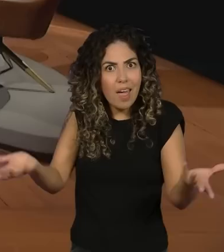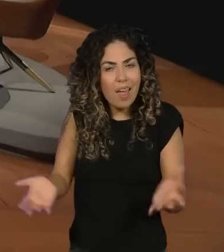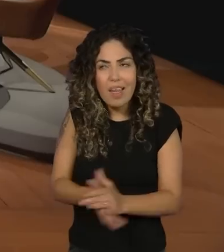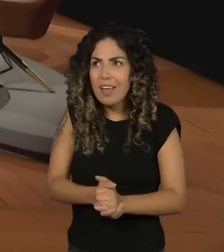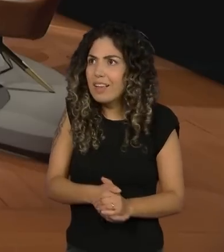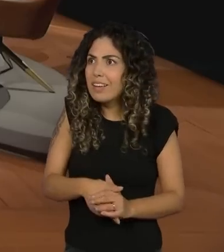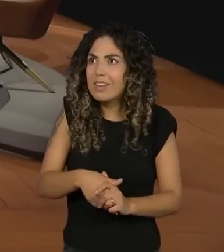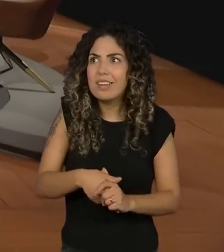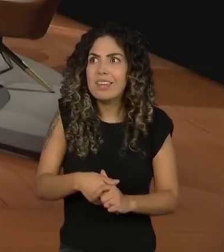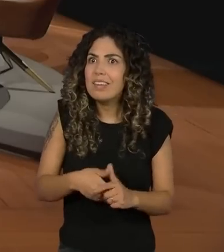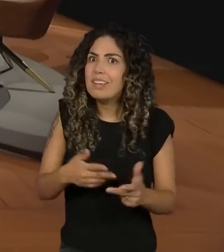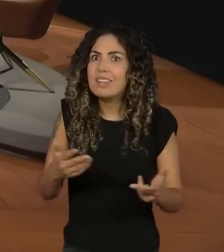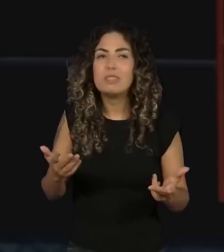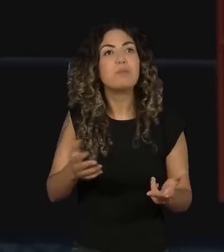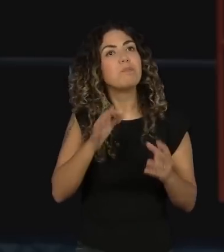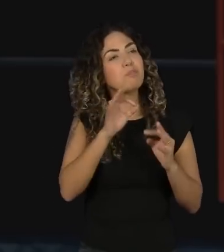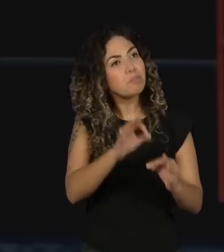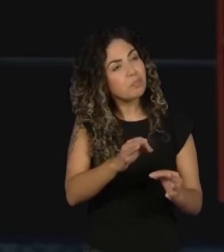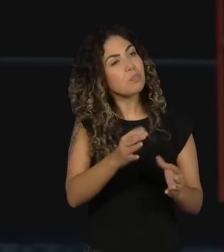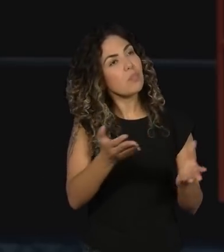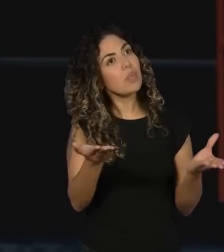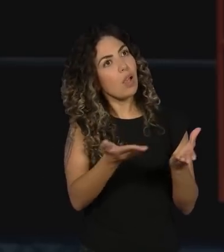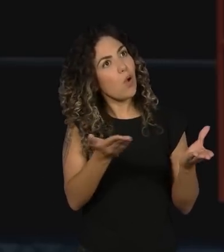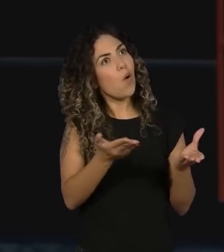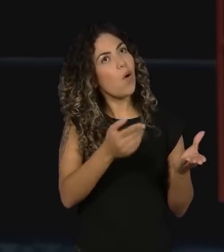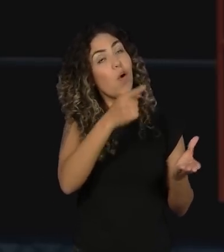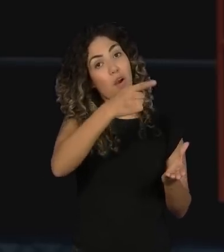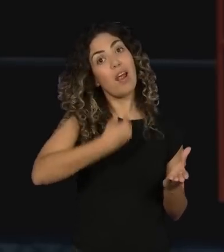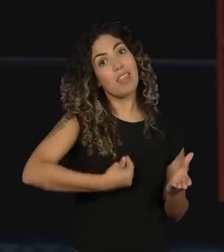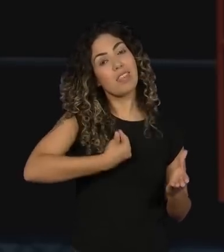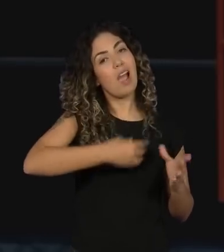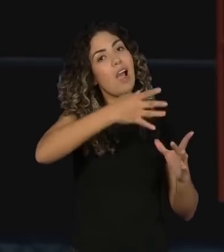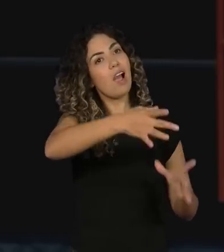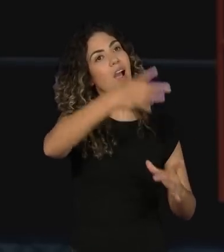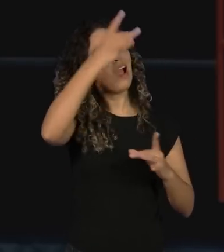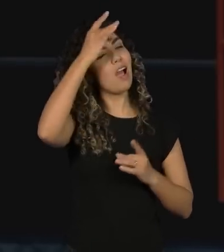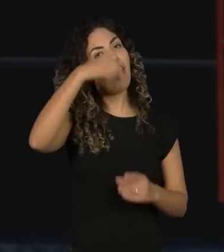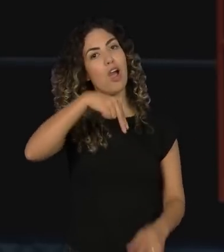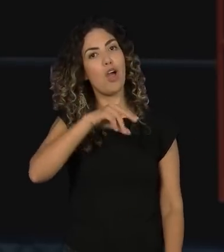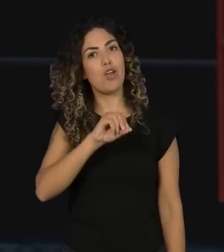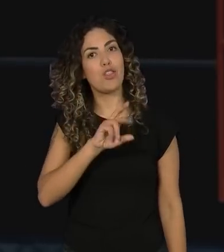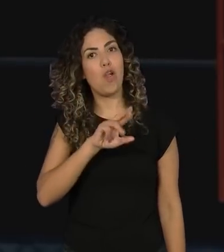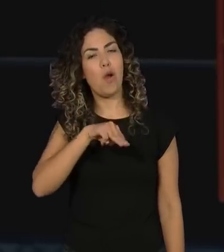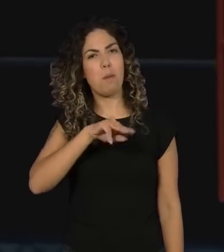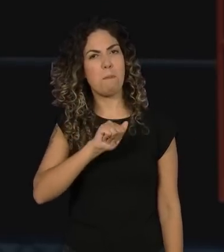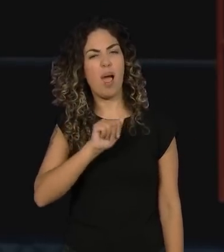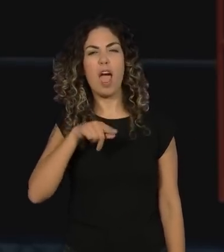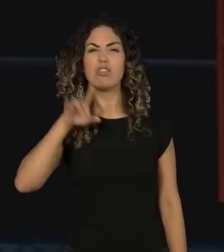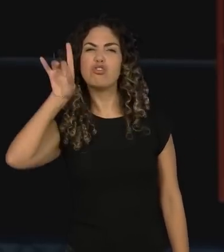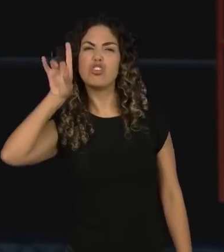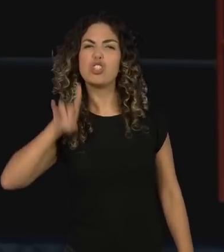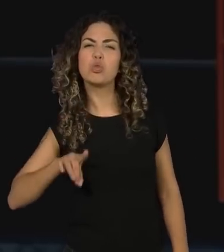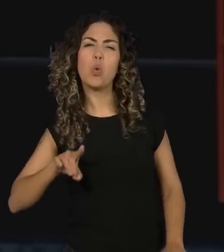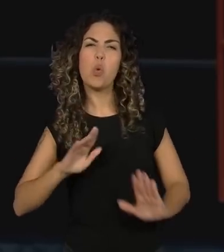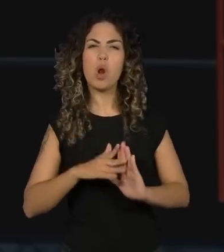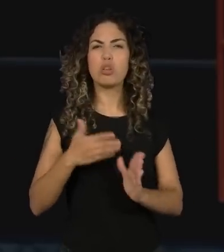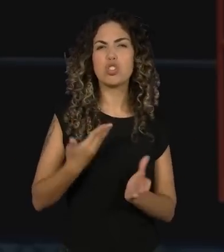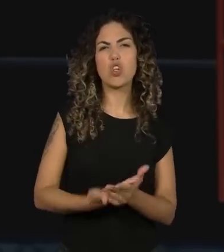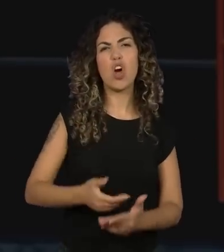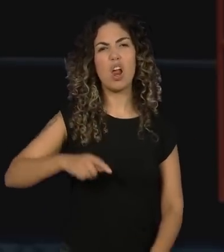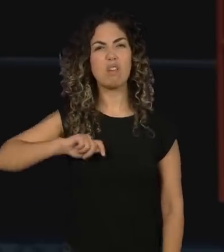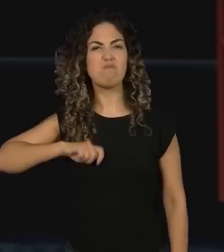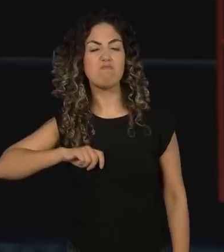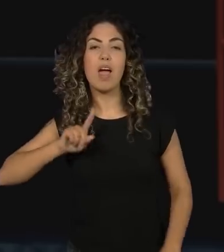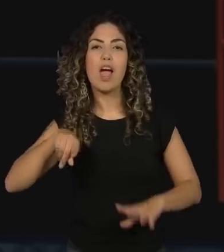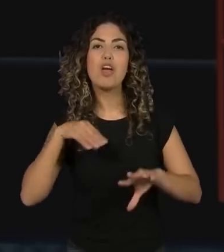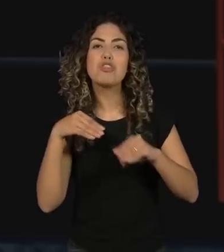Sabe? Clarice, atualmente você está no ar, na pele da personagem Norma, né? Uma diretora cruel aí da escola, na novela infantil A